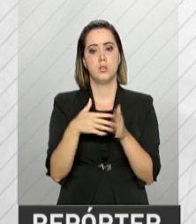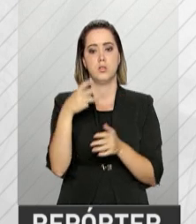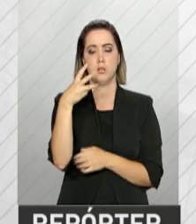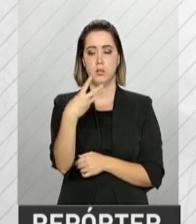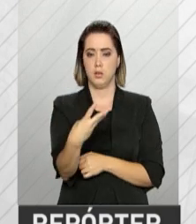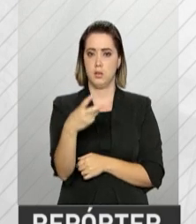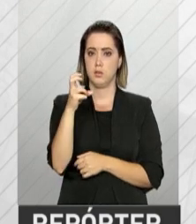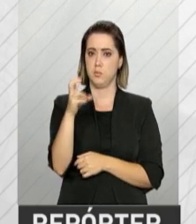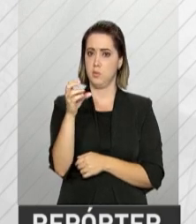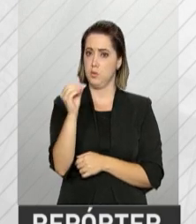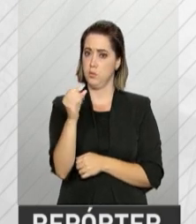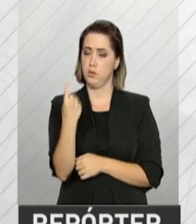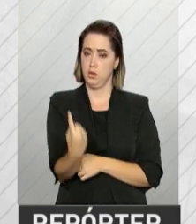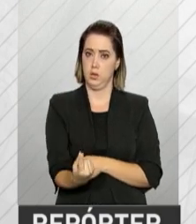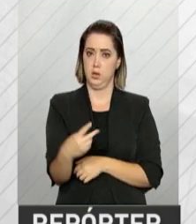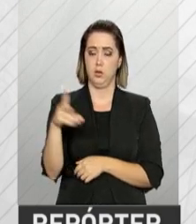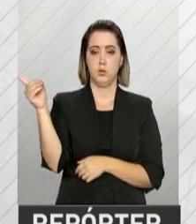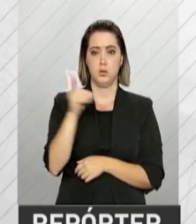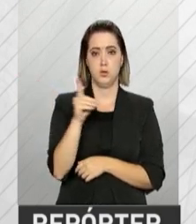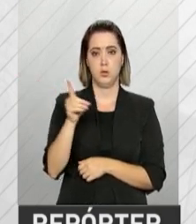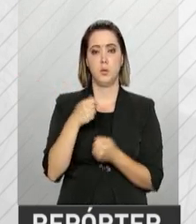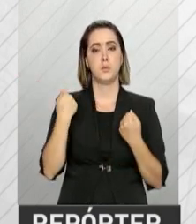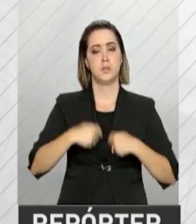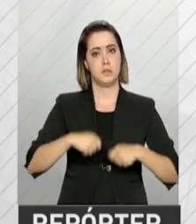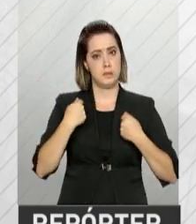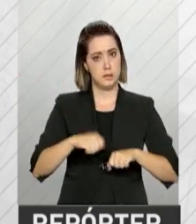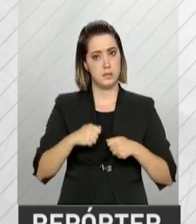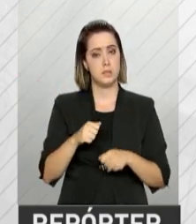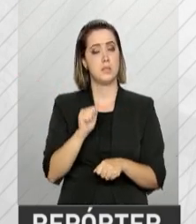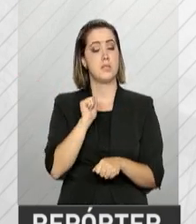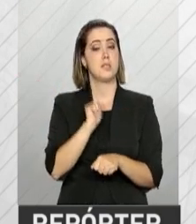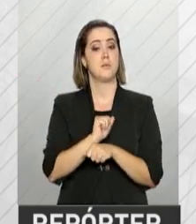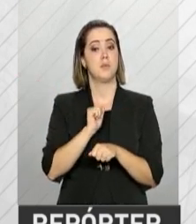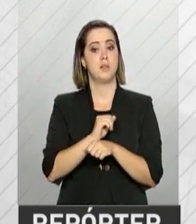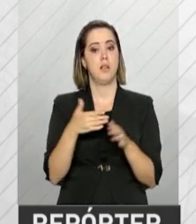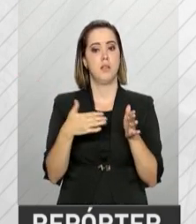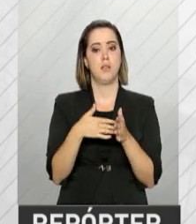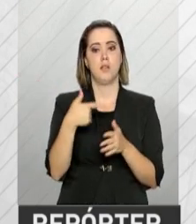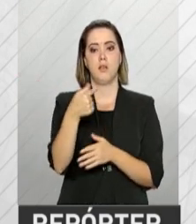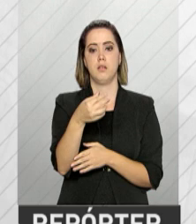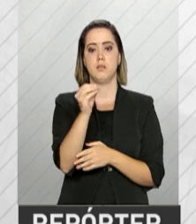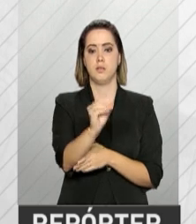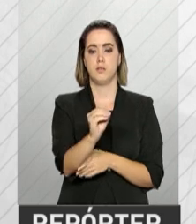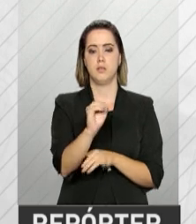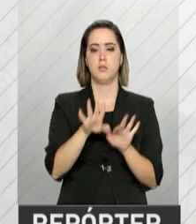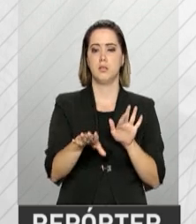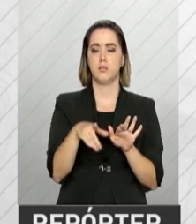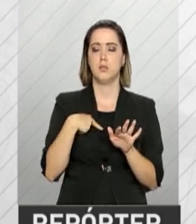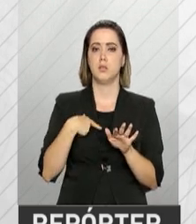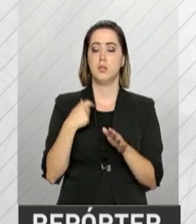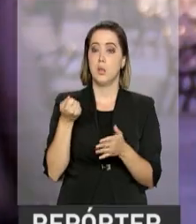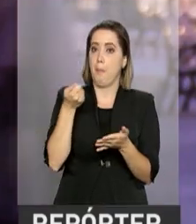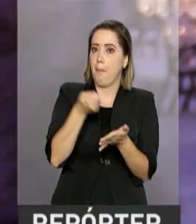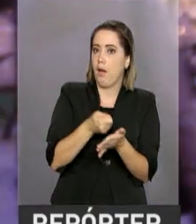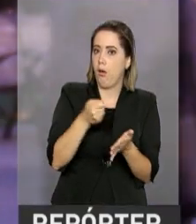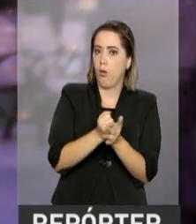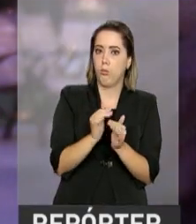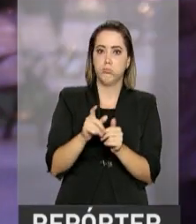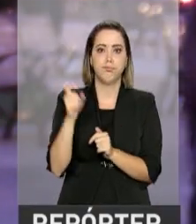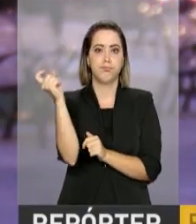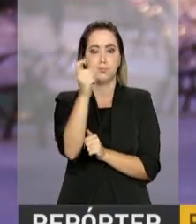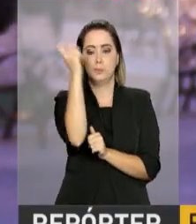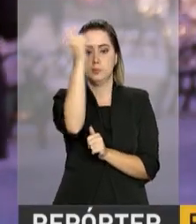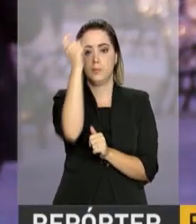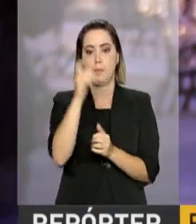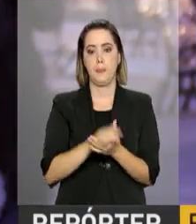dólares. Para receber isso, o trabalhador teria que esperar até os 70 anos e ter contribuído entre as faixas mais altas. Mas os